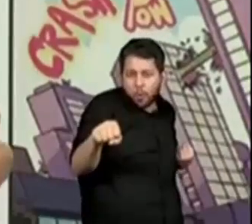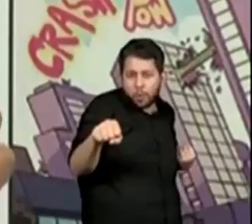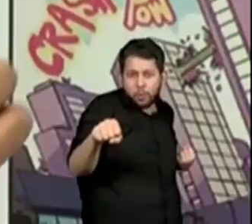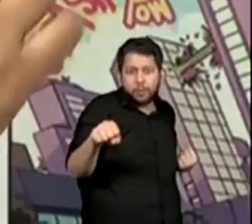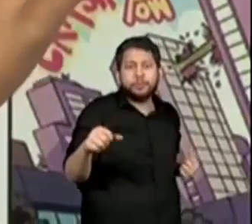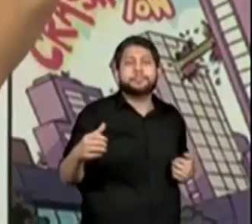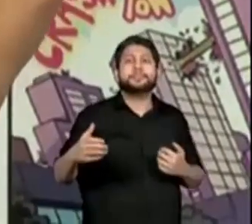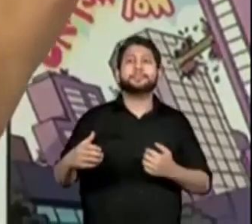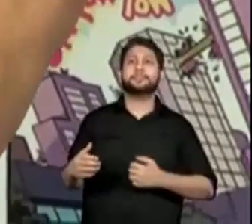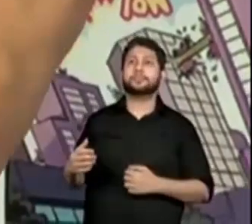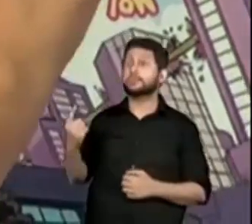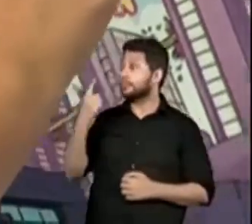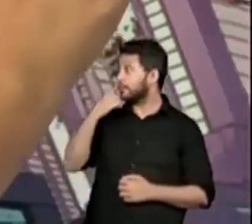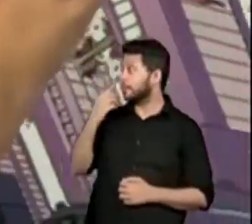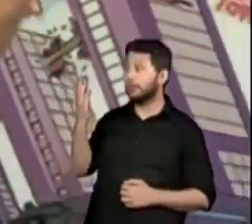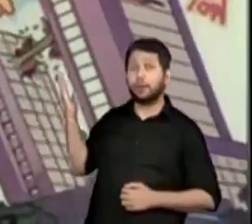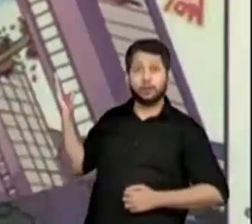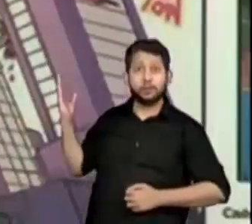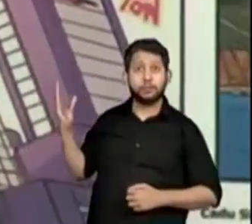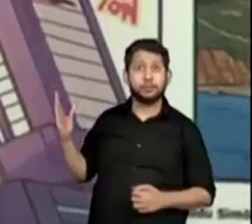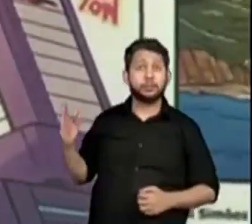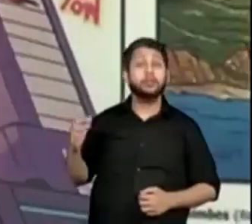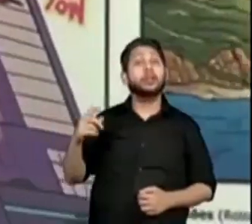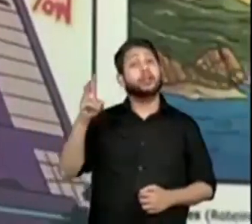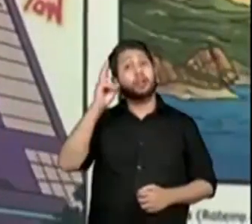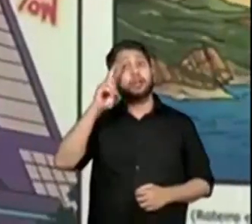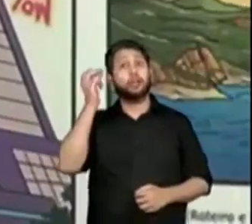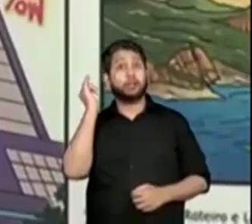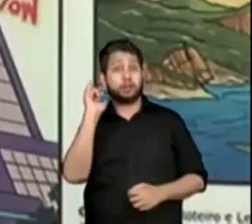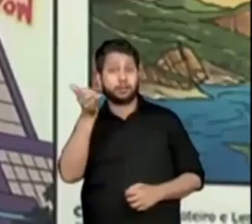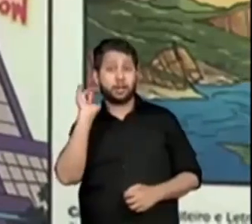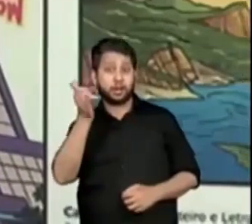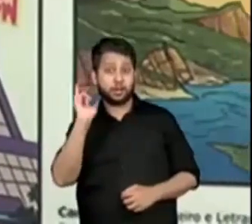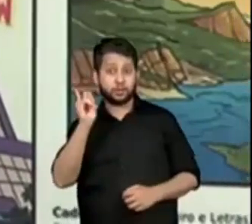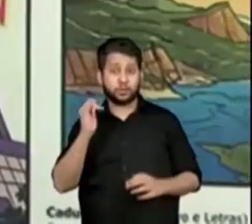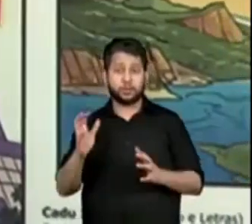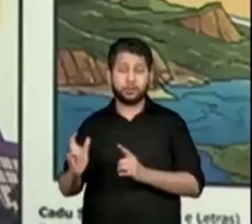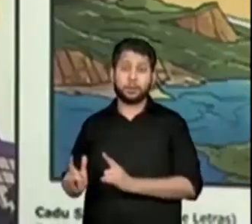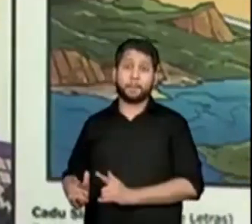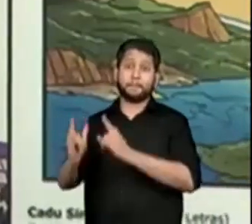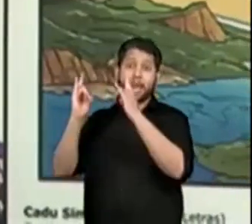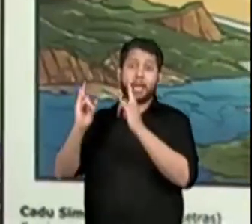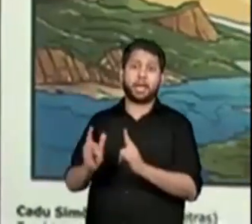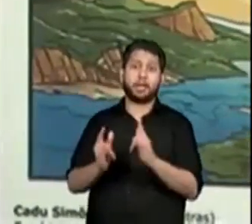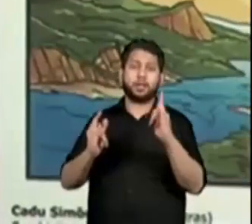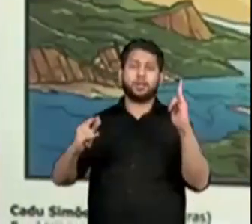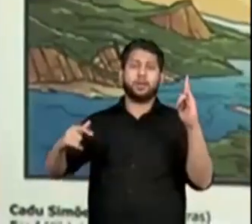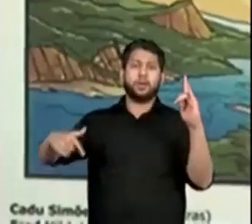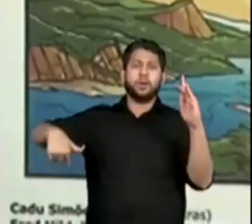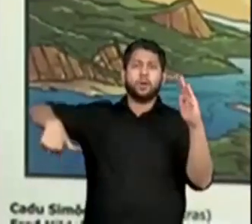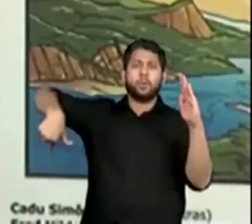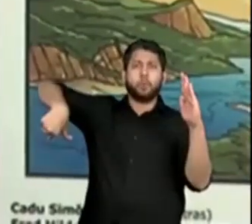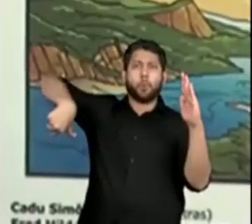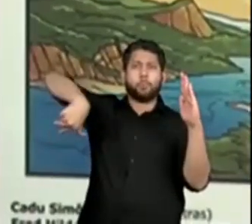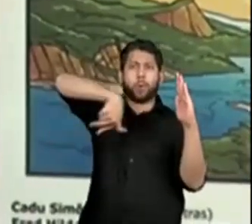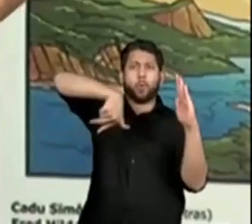No penúltimo quadro, eu tenho a fala do narrador e